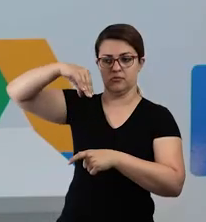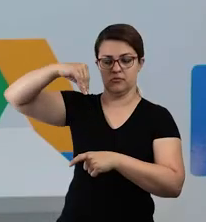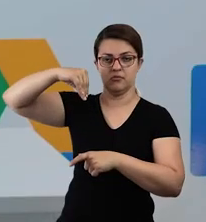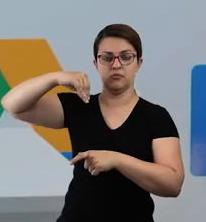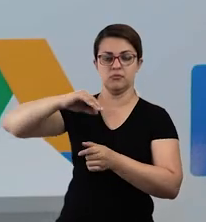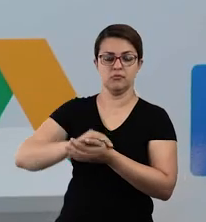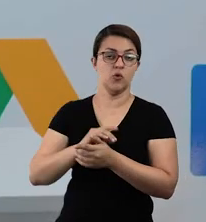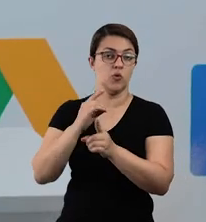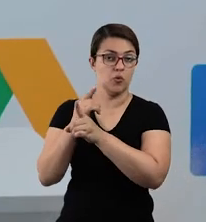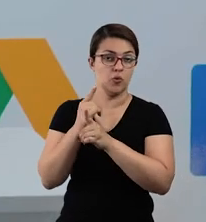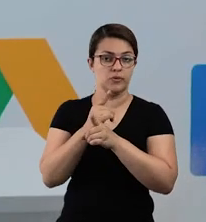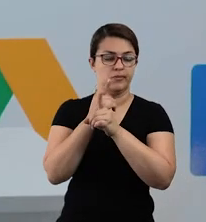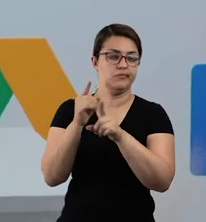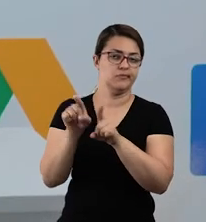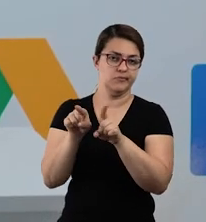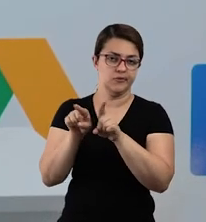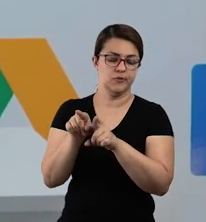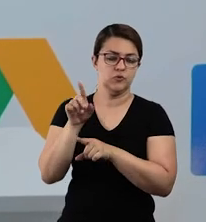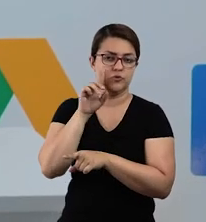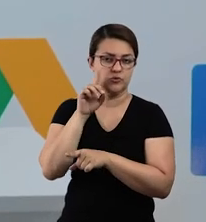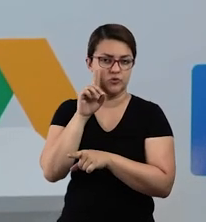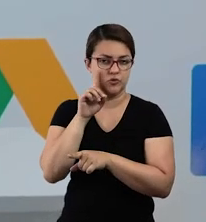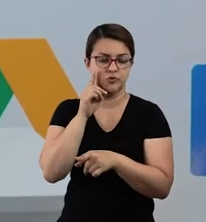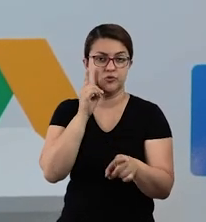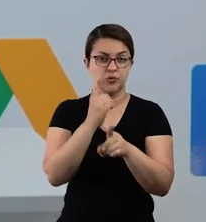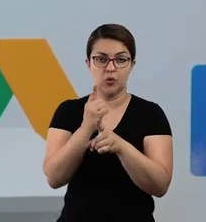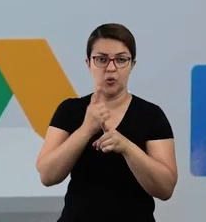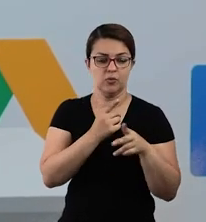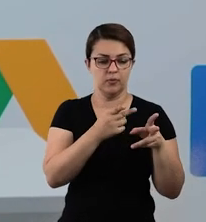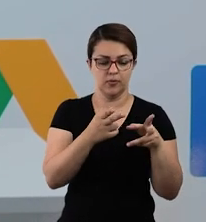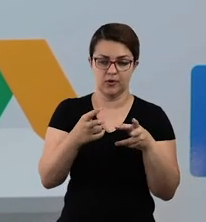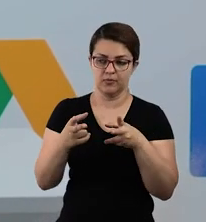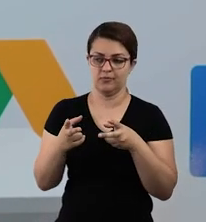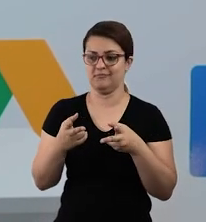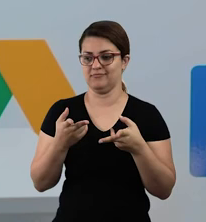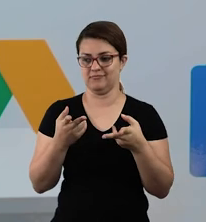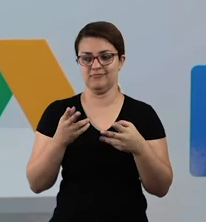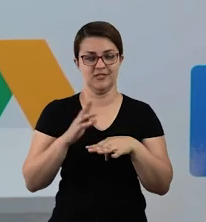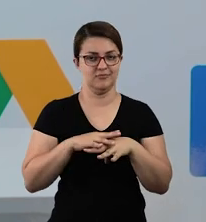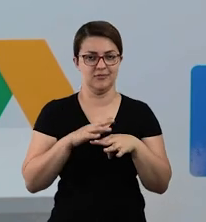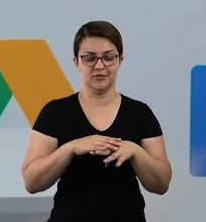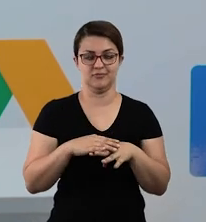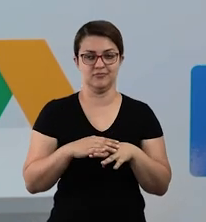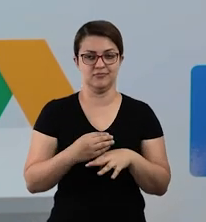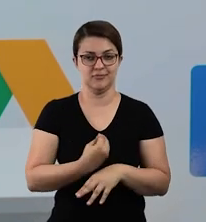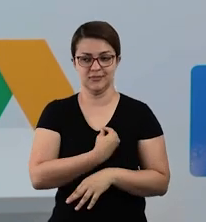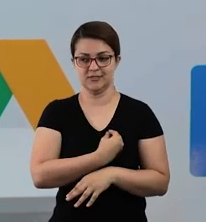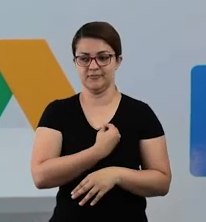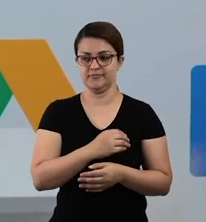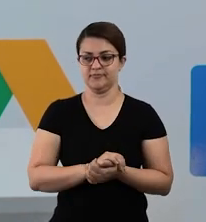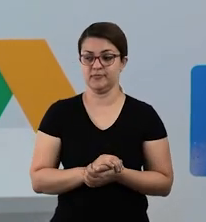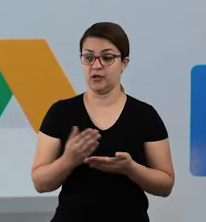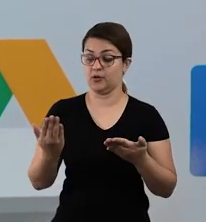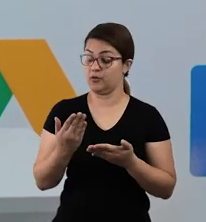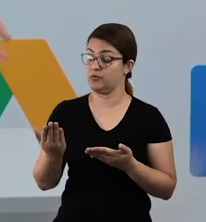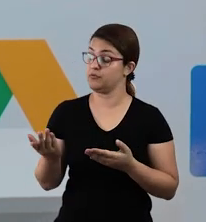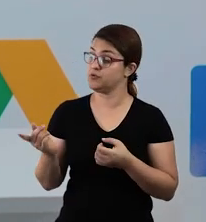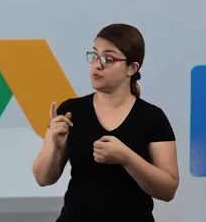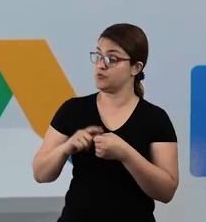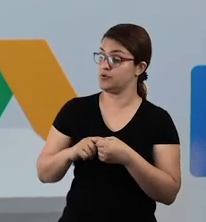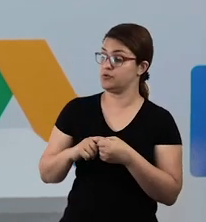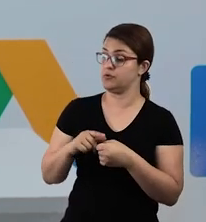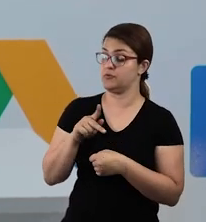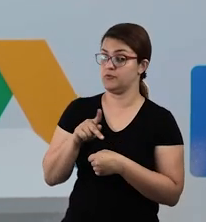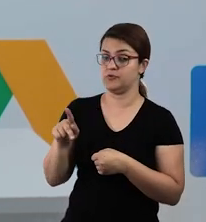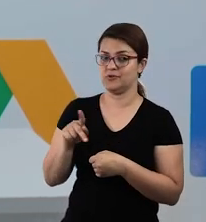E vocês podem encontrar esses objetos também no dia a dia, assim como a matemática está presente. Agora, pessoal, vou chamar aqui de volta